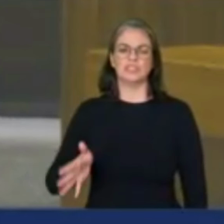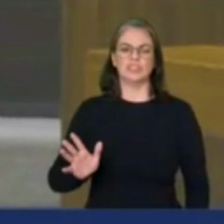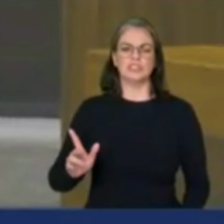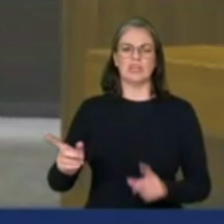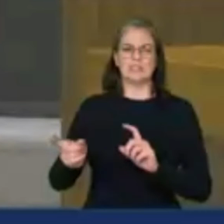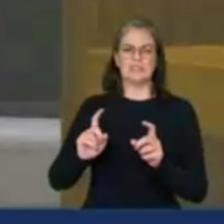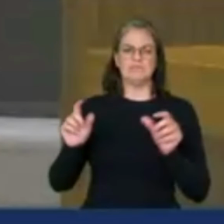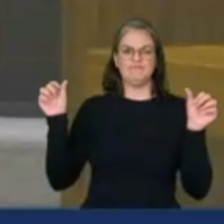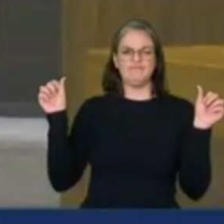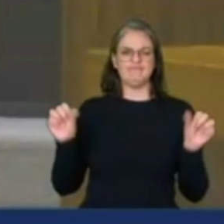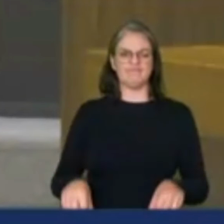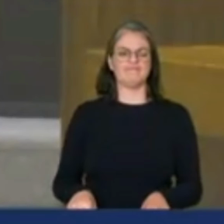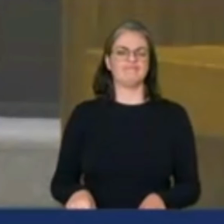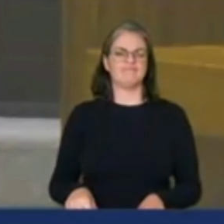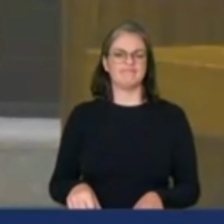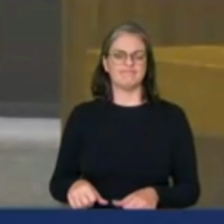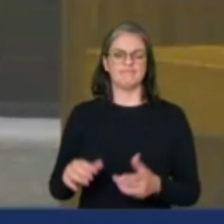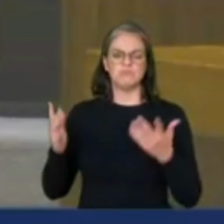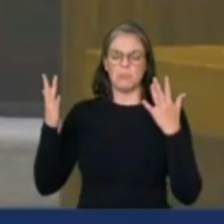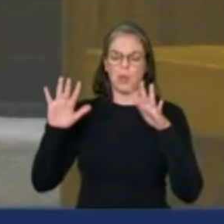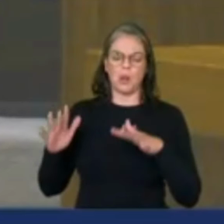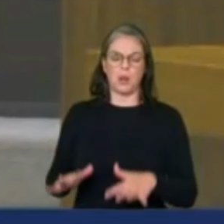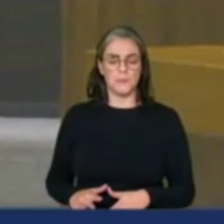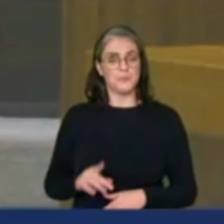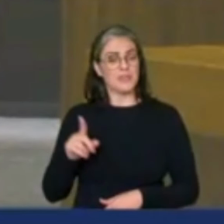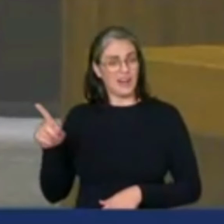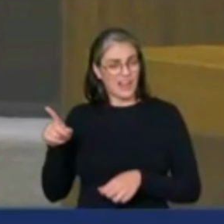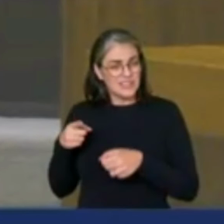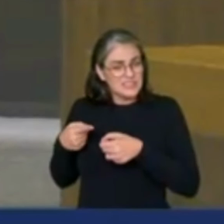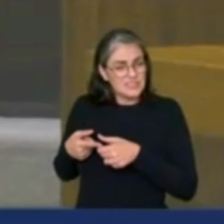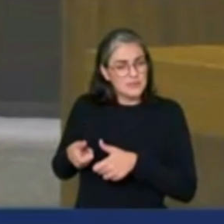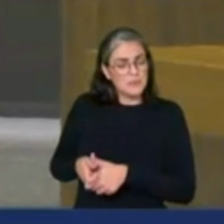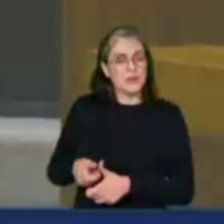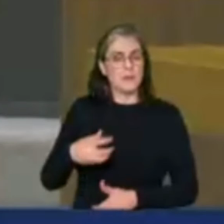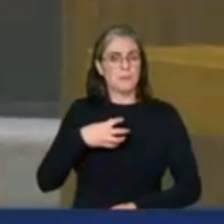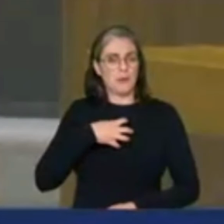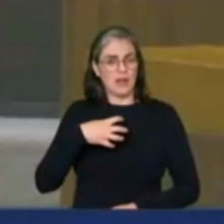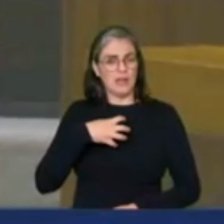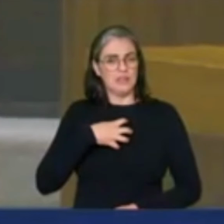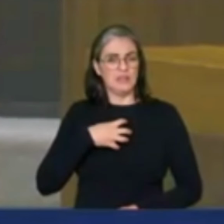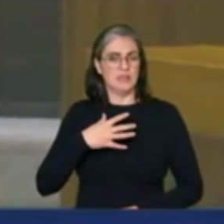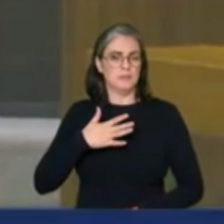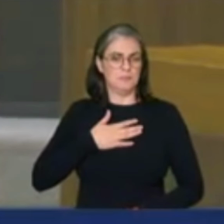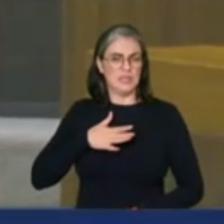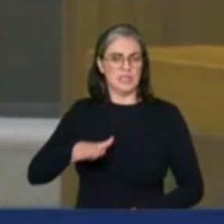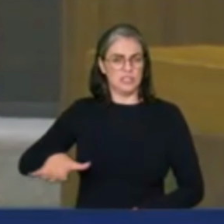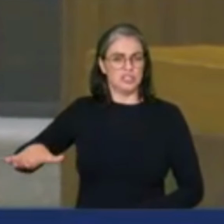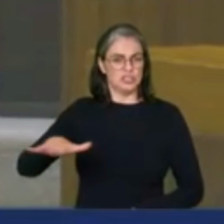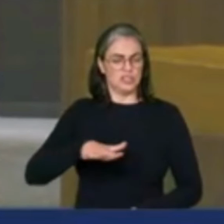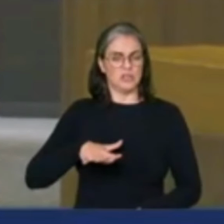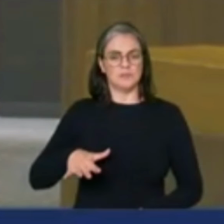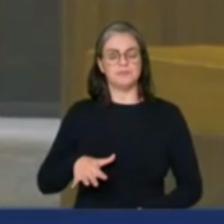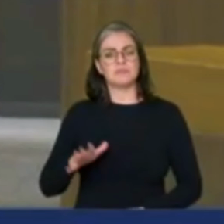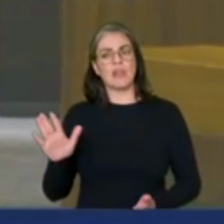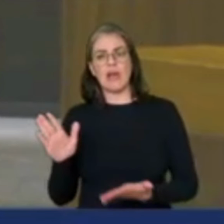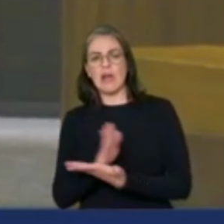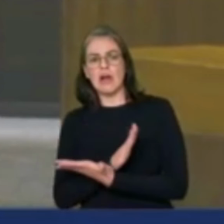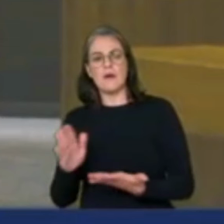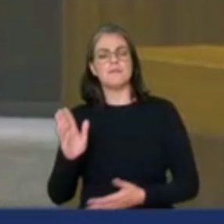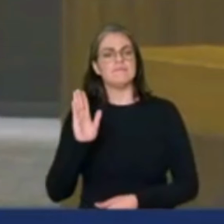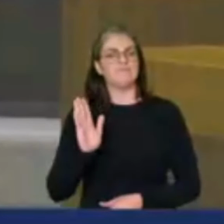desmantelo. No interior da Bahia, lá na minha região, há casos onde